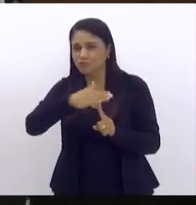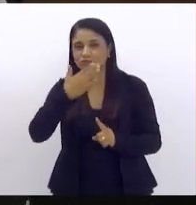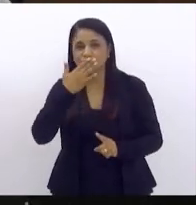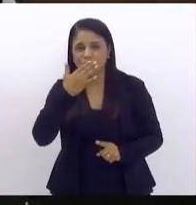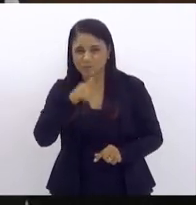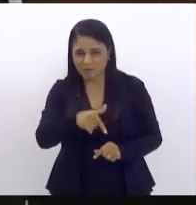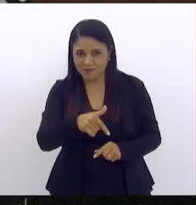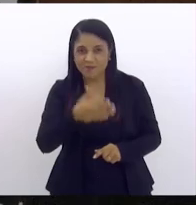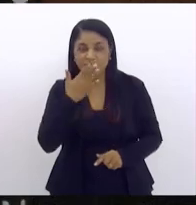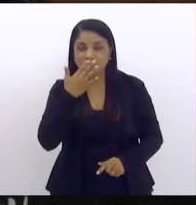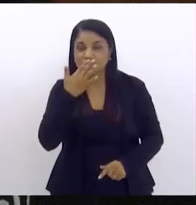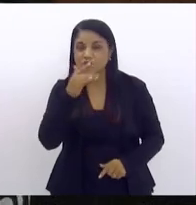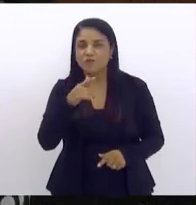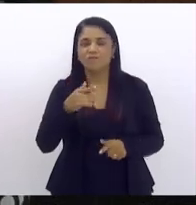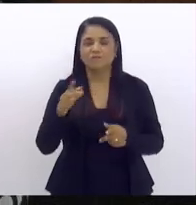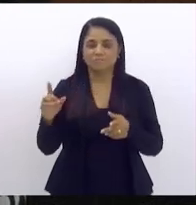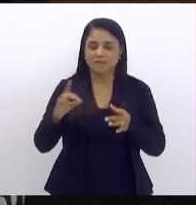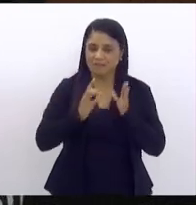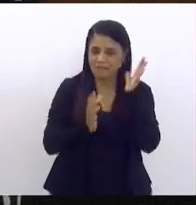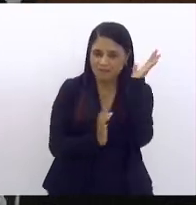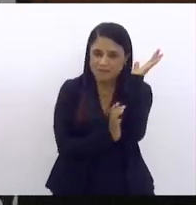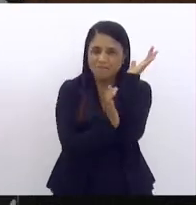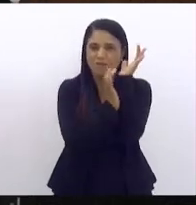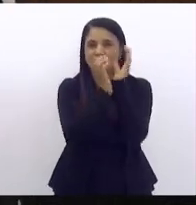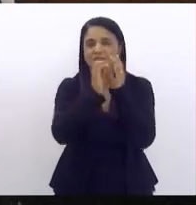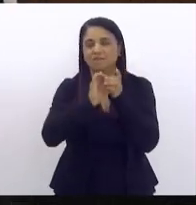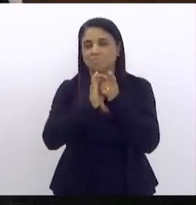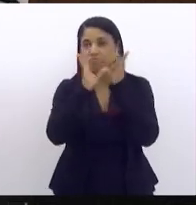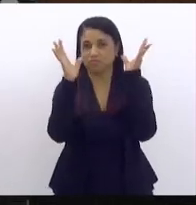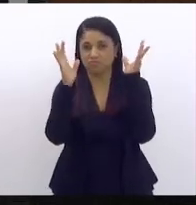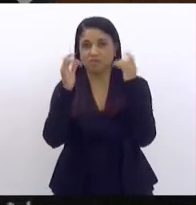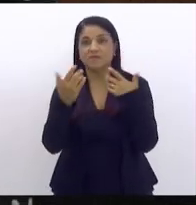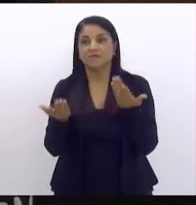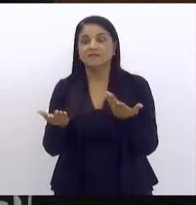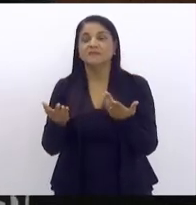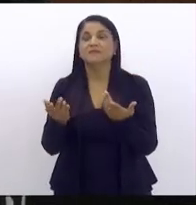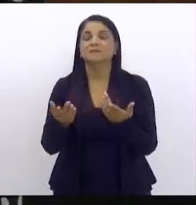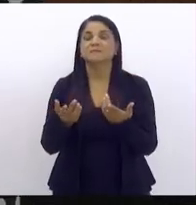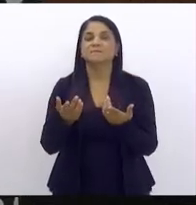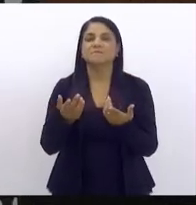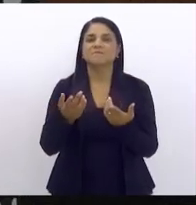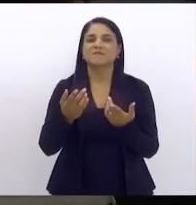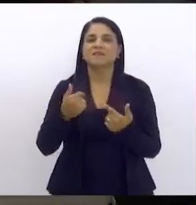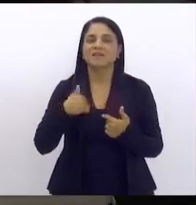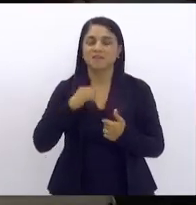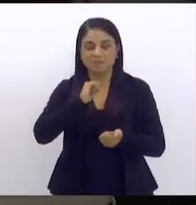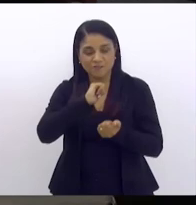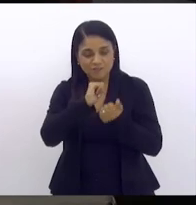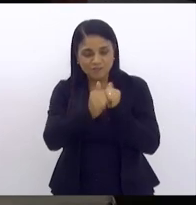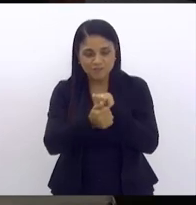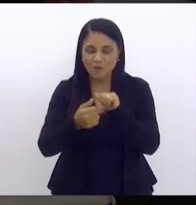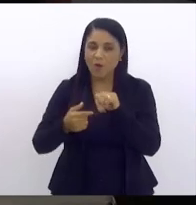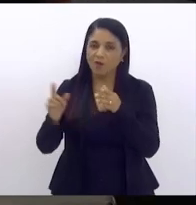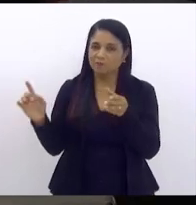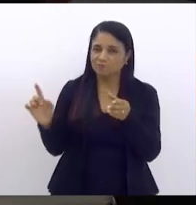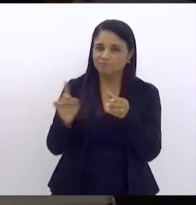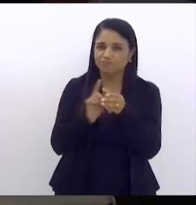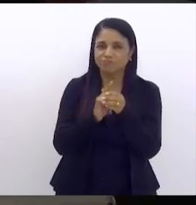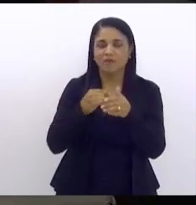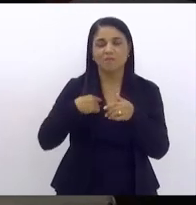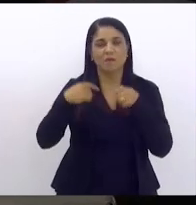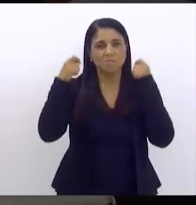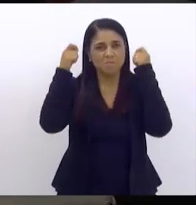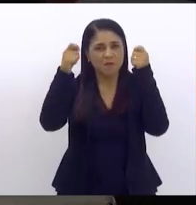pela inserção dos jovens negros no esporte, deixar aqui a minha manifestação de repúdio ao